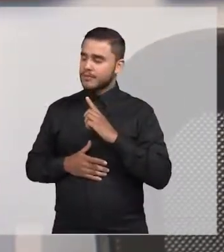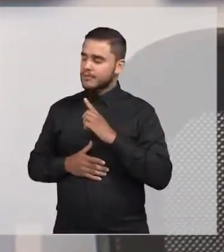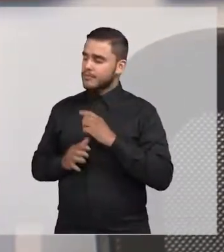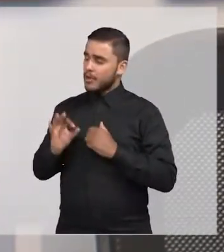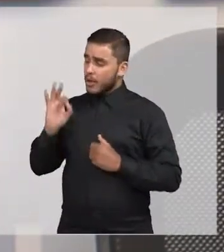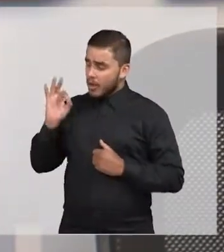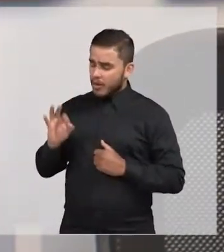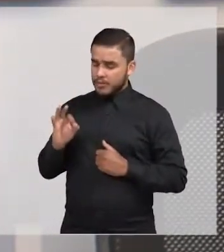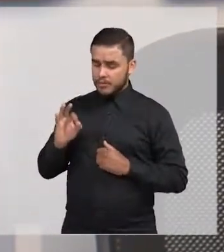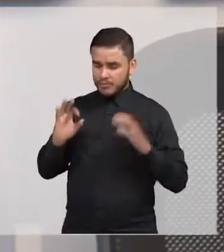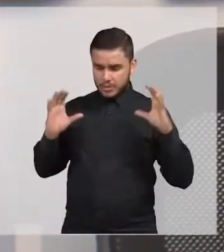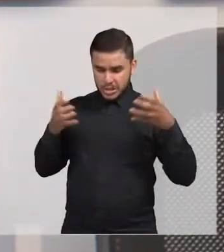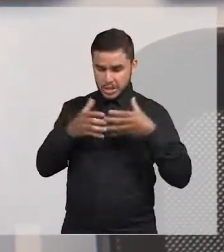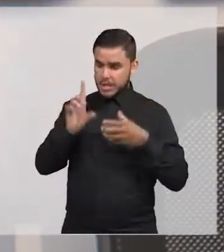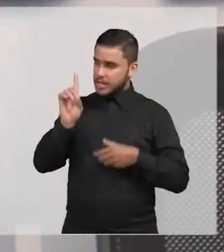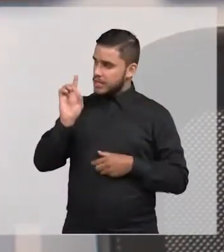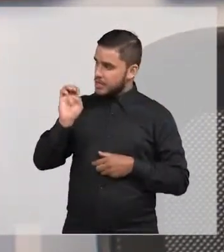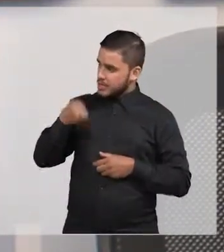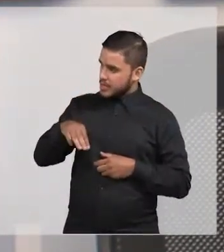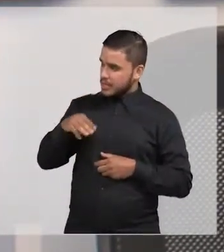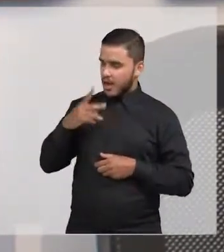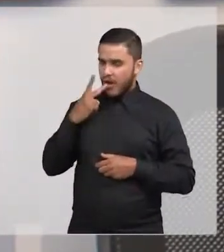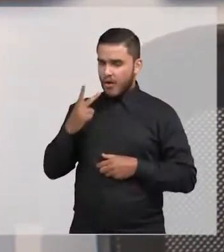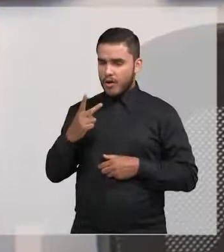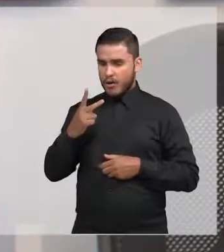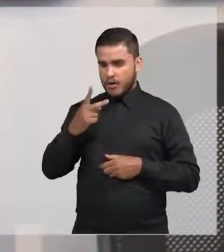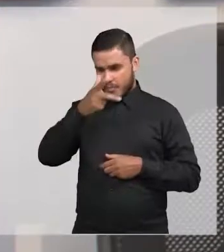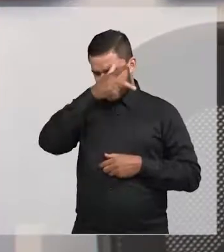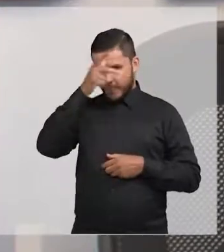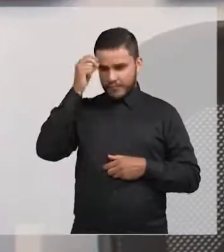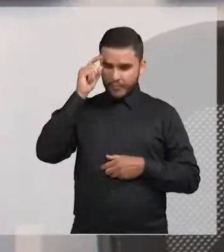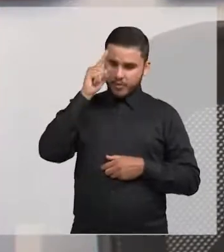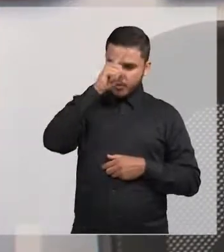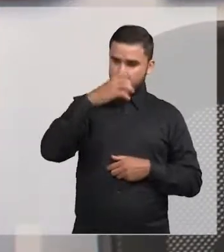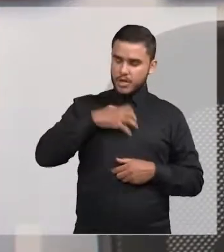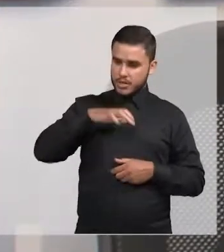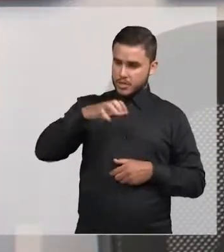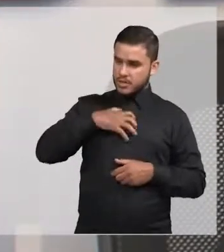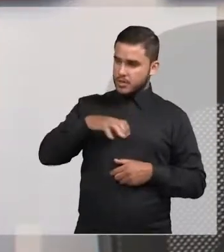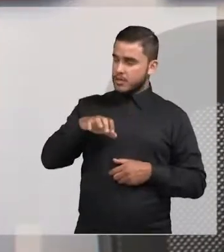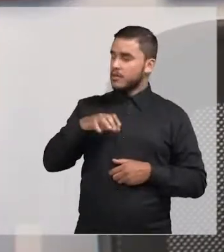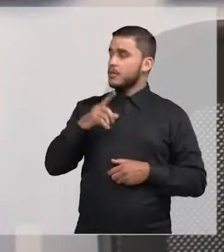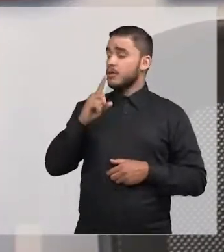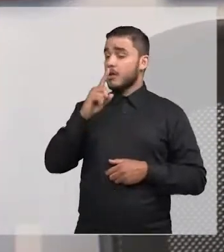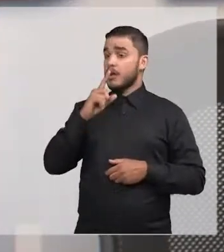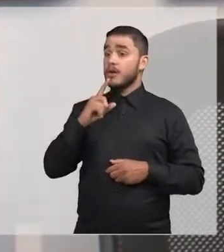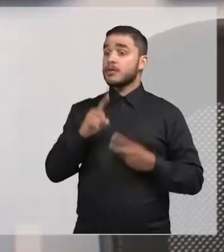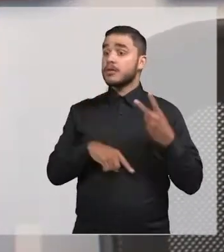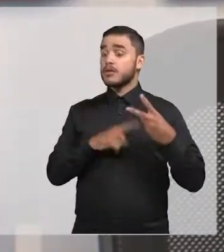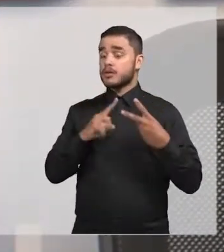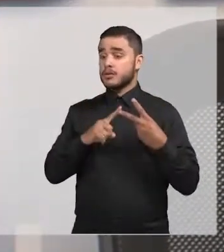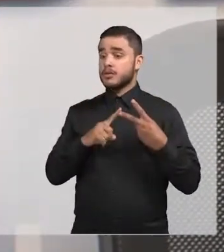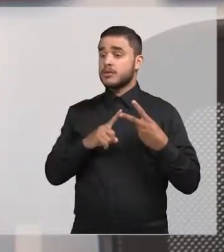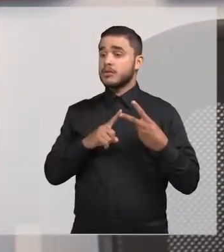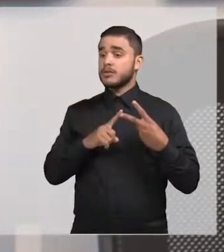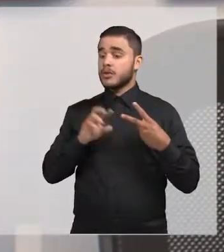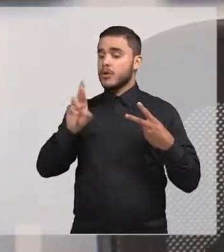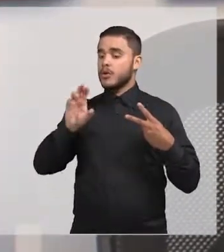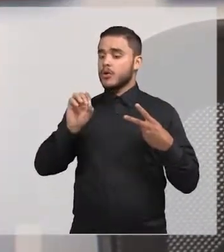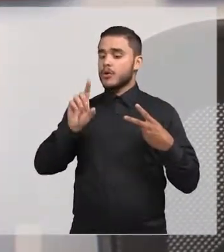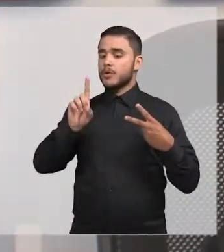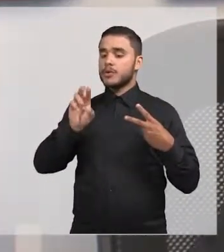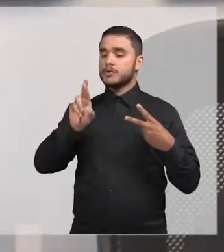muda. Não é mais na figura do prefeito de Salvador, ACM Neto, e nem na figura mais de Rodrigo